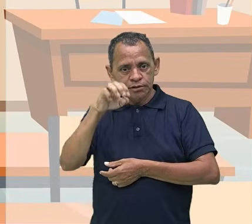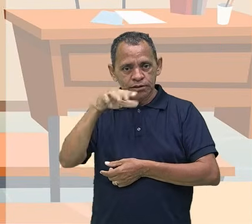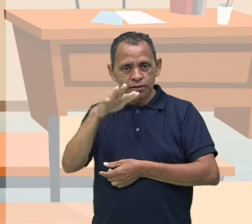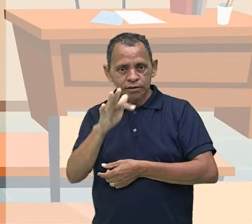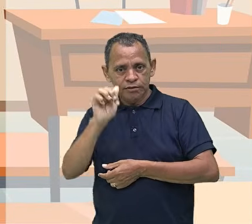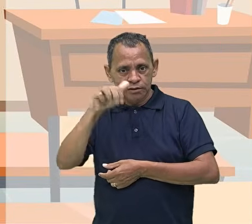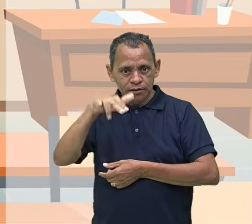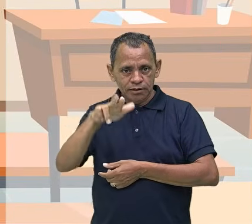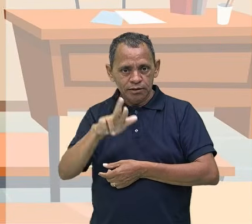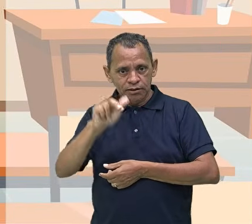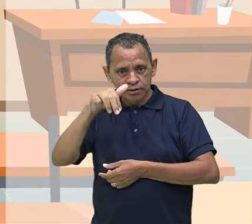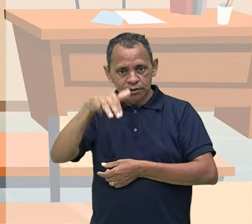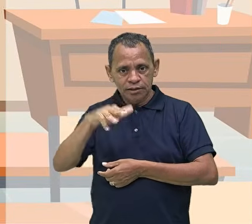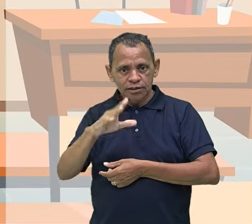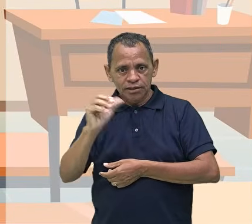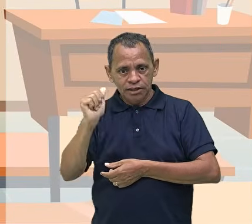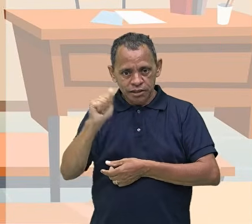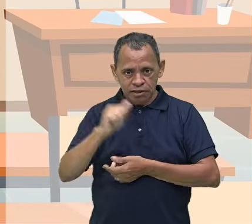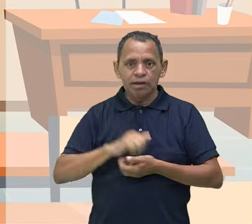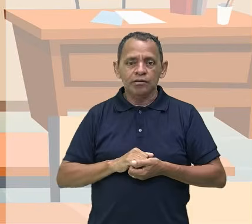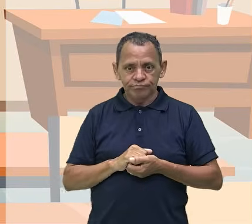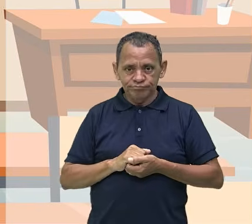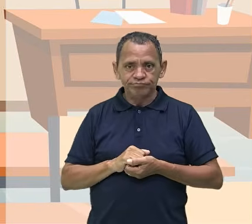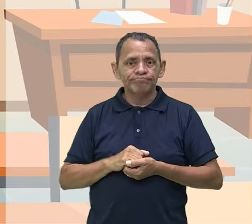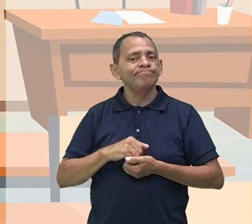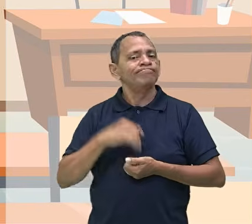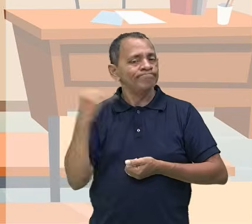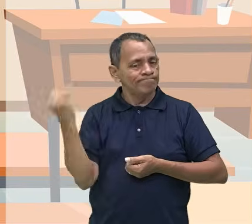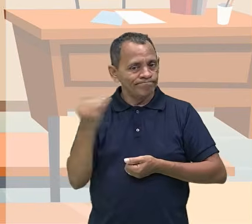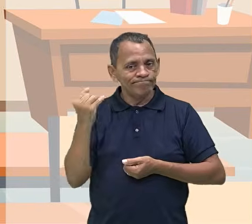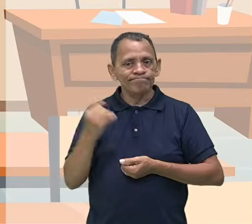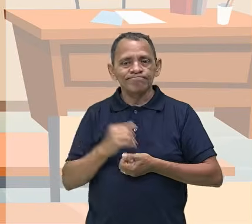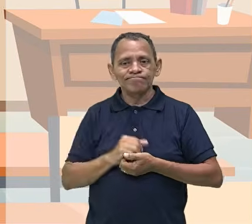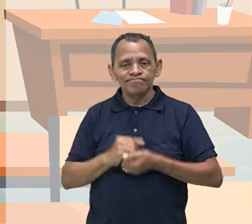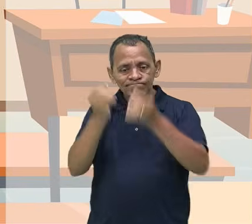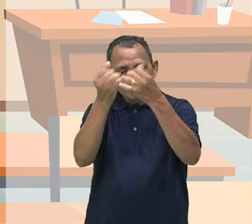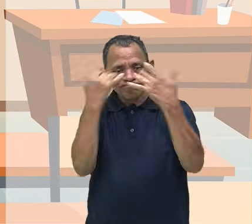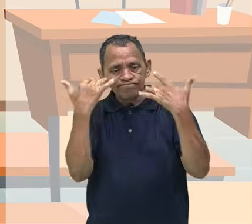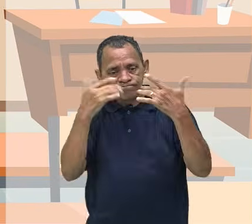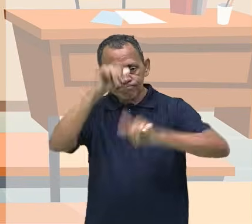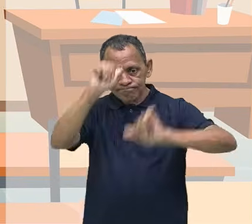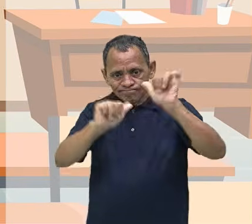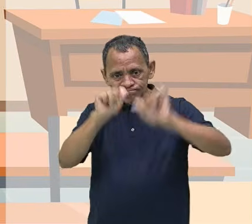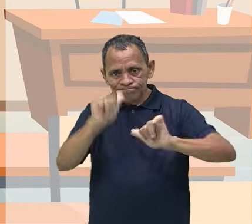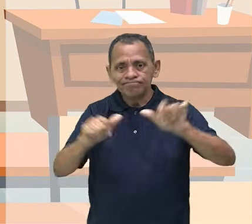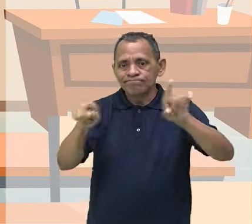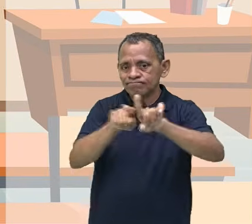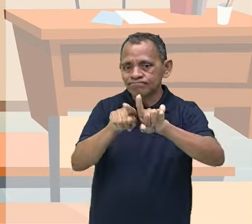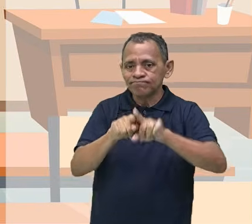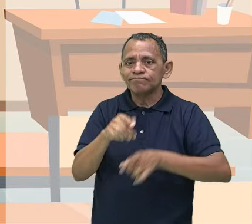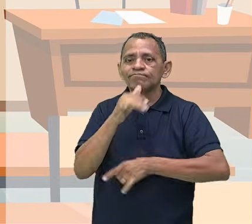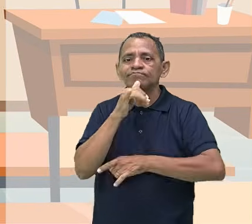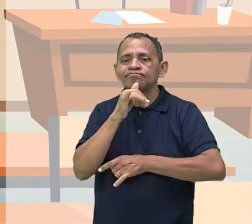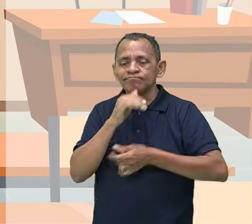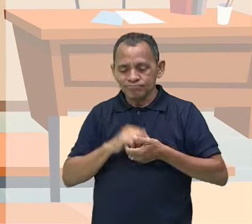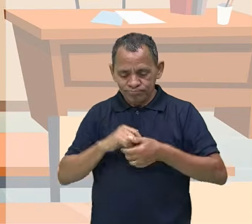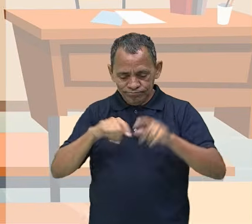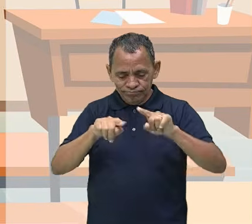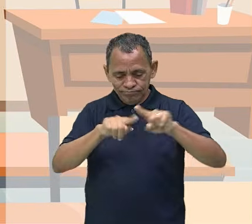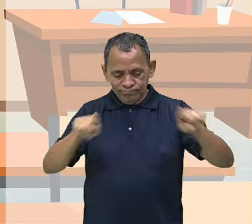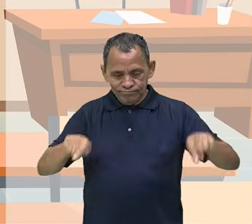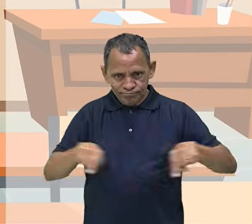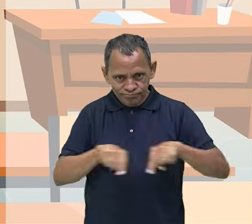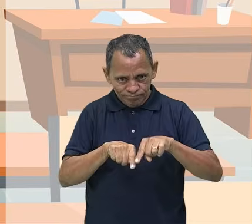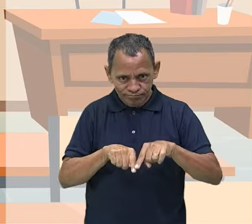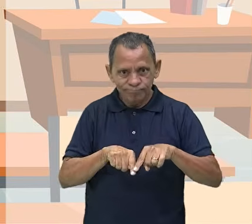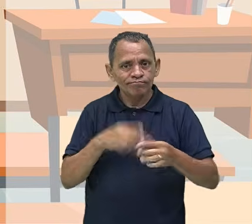marcos fundamentais para a gente prestar atenção e analisar, né? Porque, olha só, vamos pegar o exemplo da sala de aula, né, que é dado